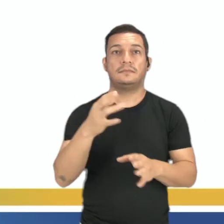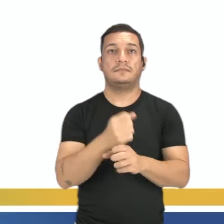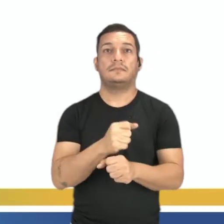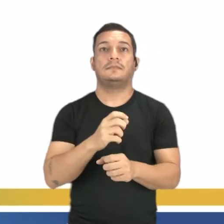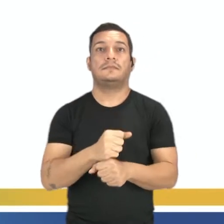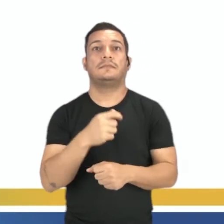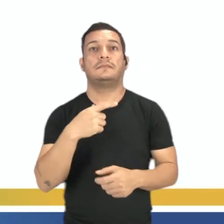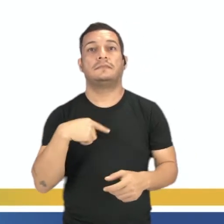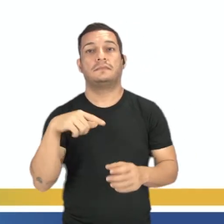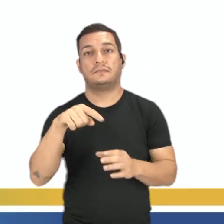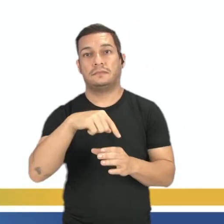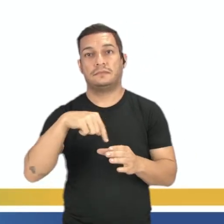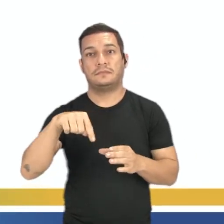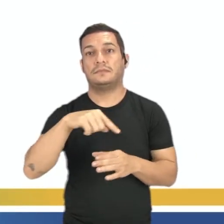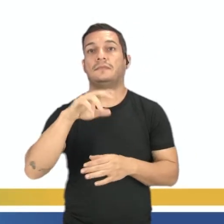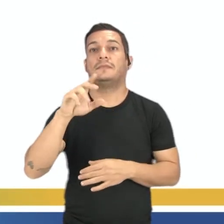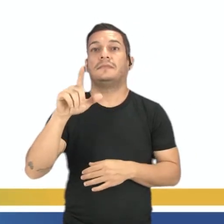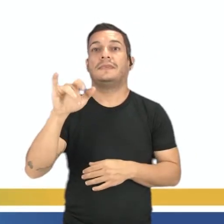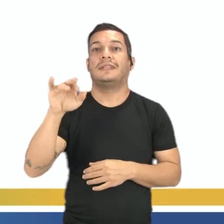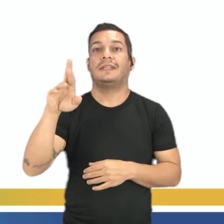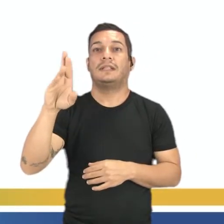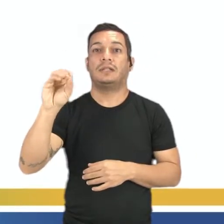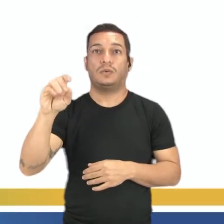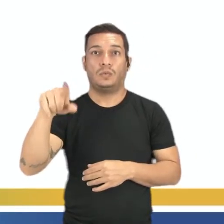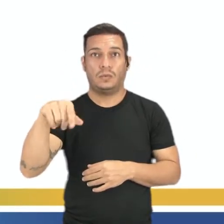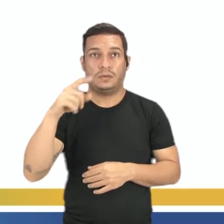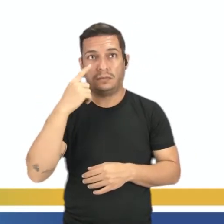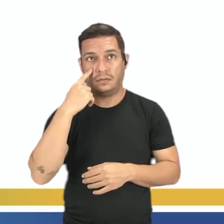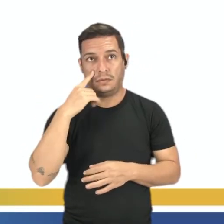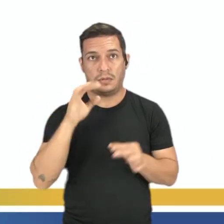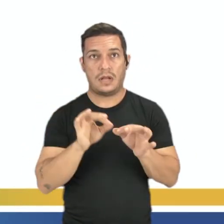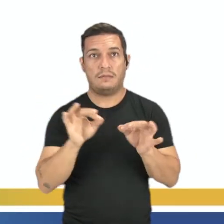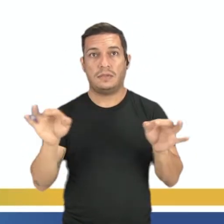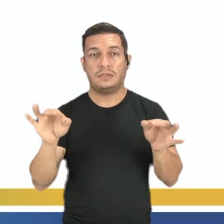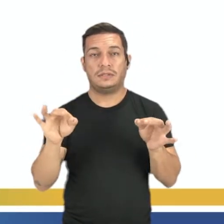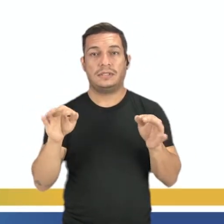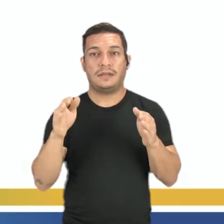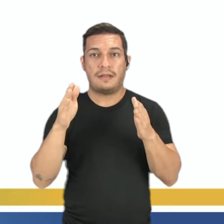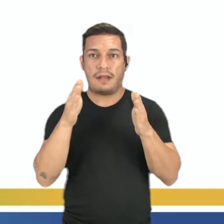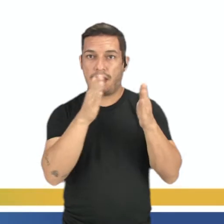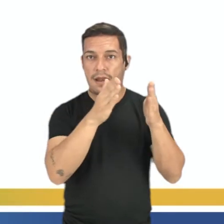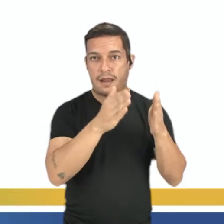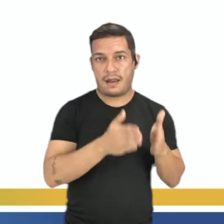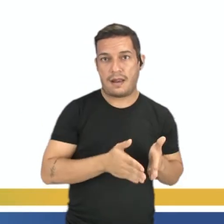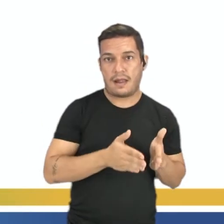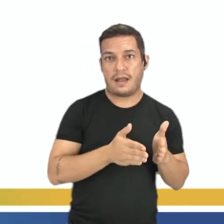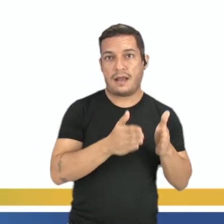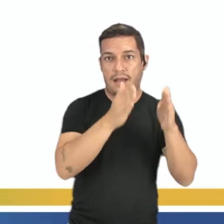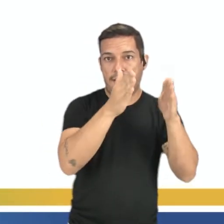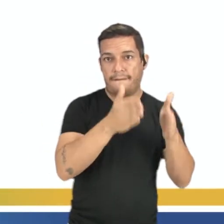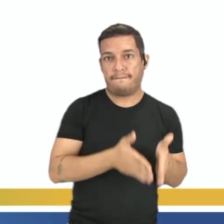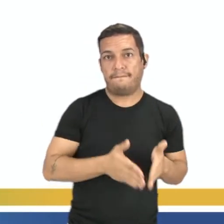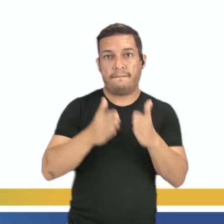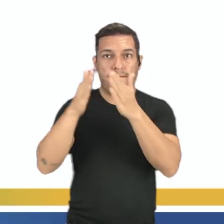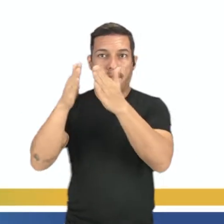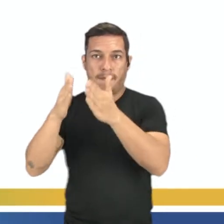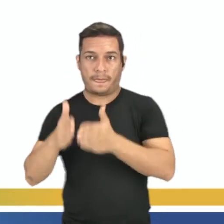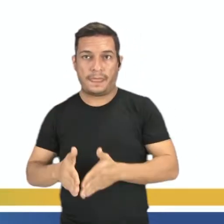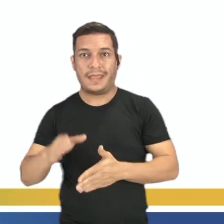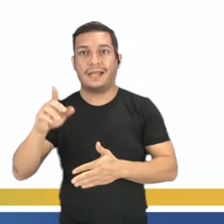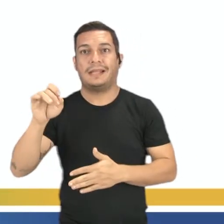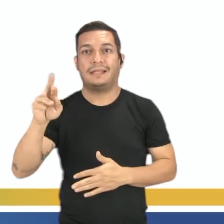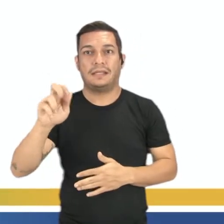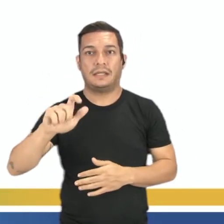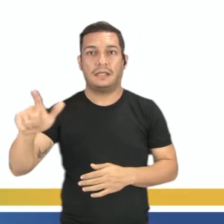a área lateral do cilindro, ou seja, a medida da superfície lateral, utilize-se a fórmula. Vamos ver